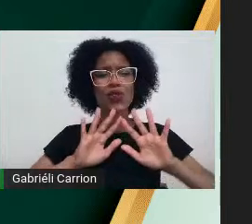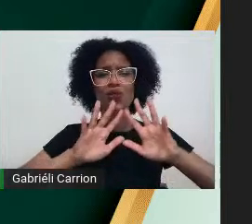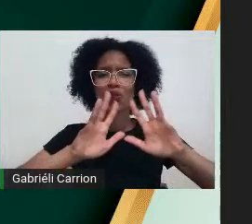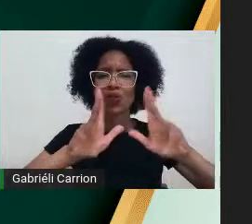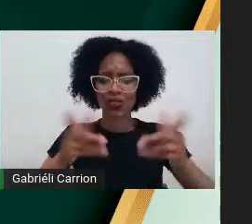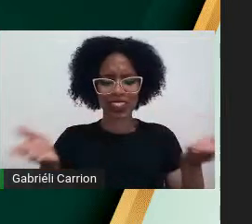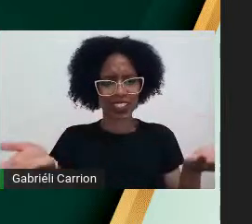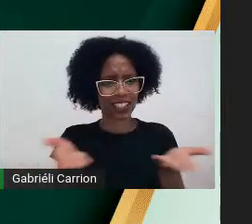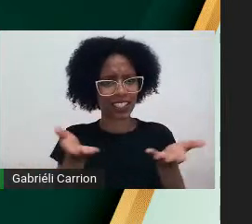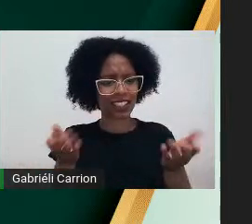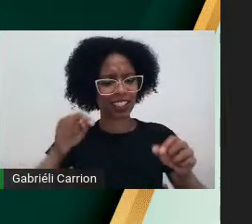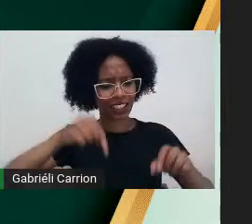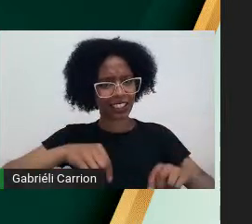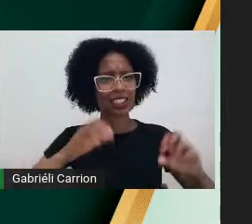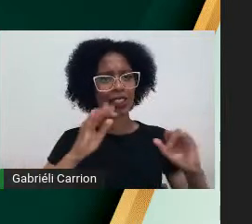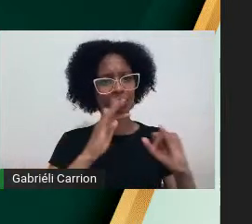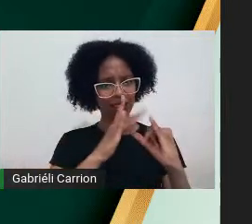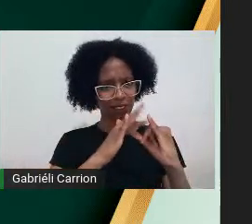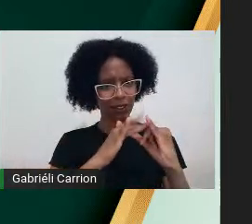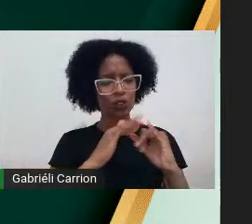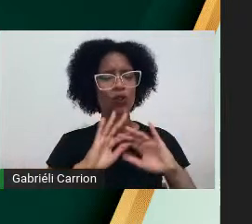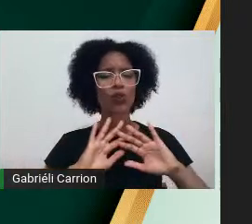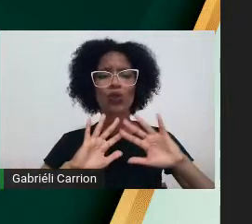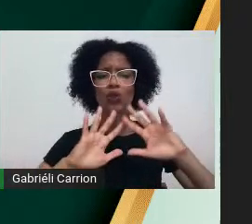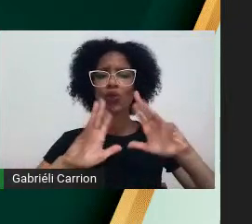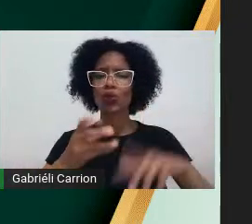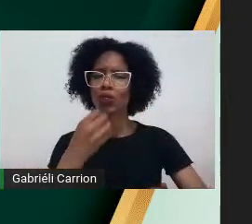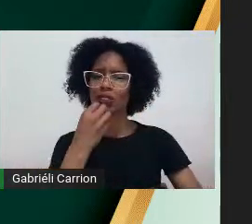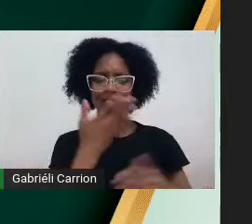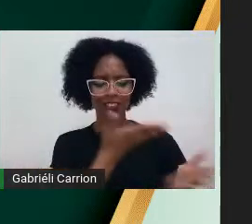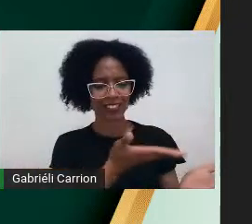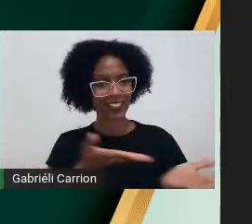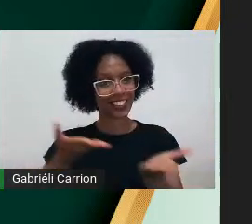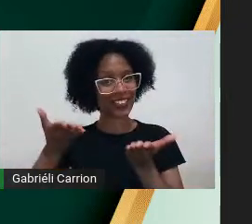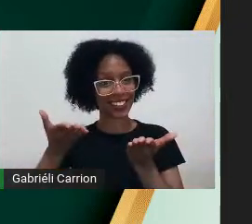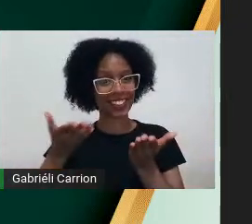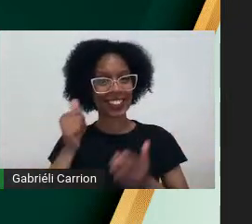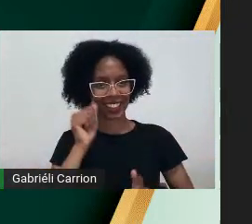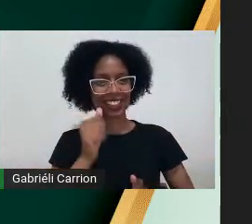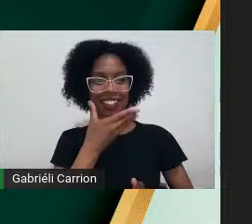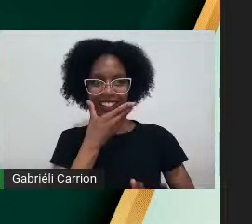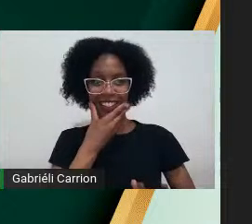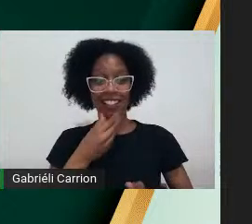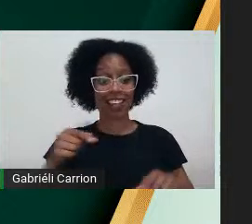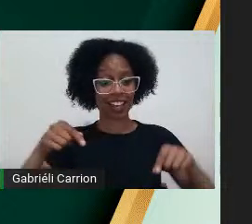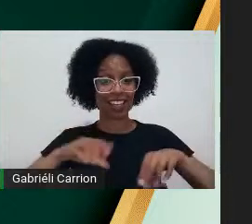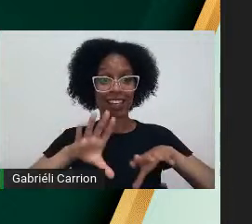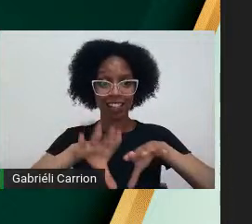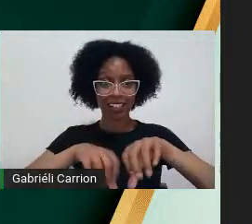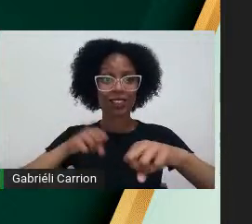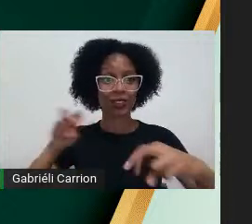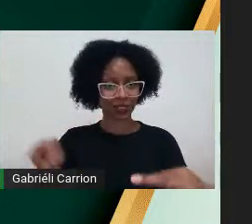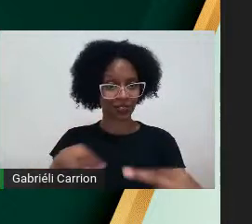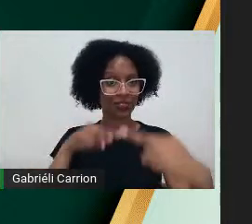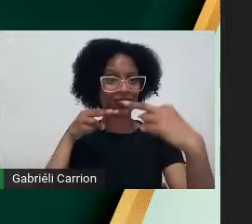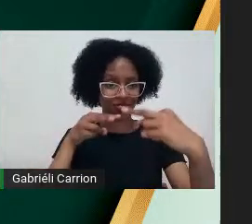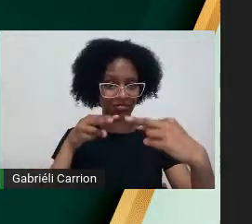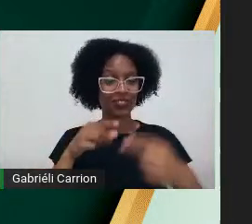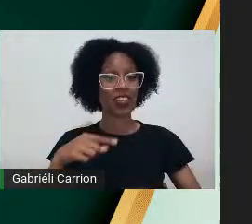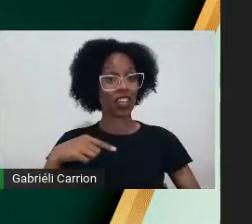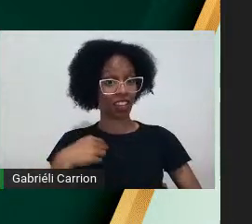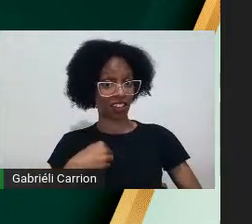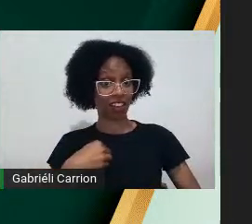nos acompanham através do YouTube, sejam bem-vindos e bem-vindas a esta cerimônia de colação de grau.